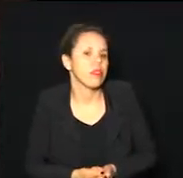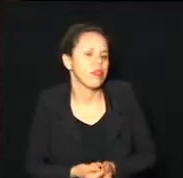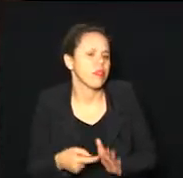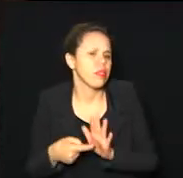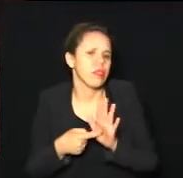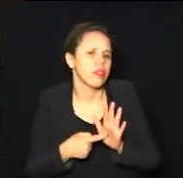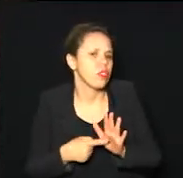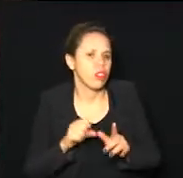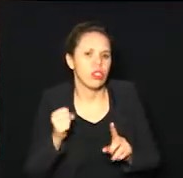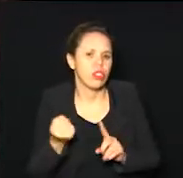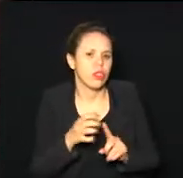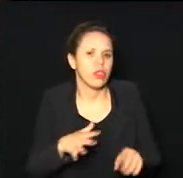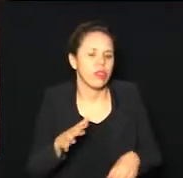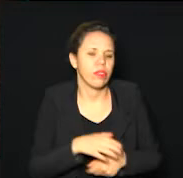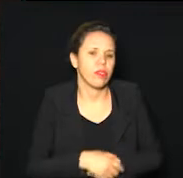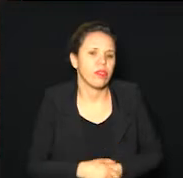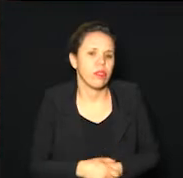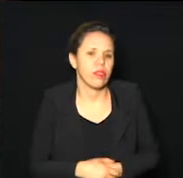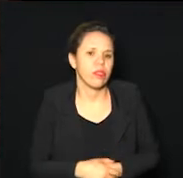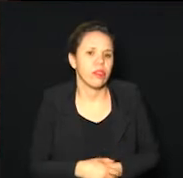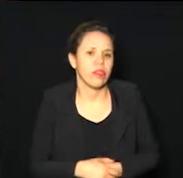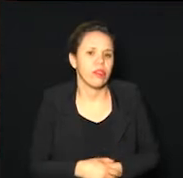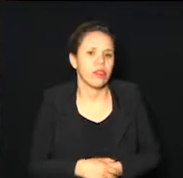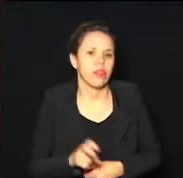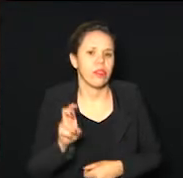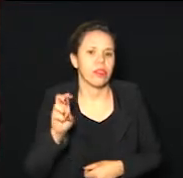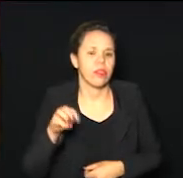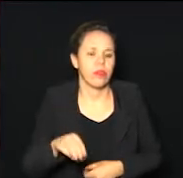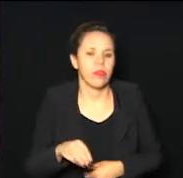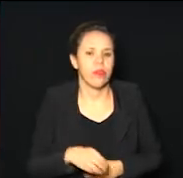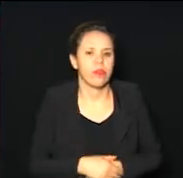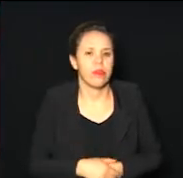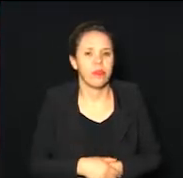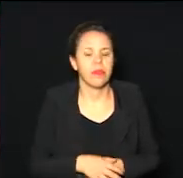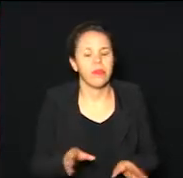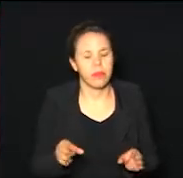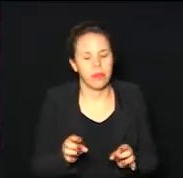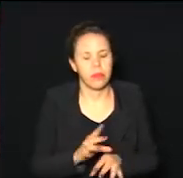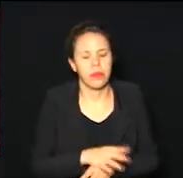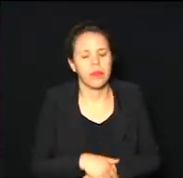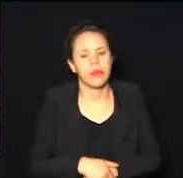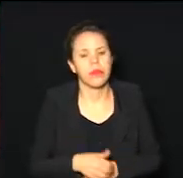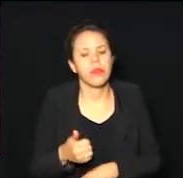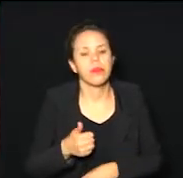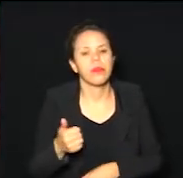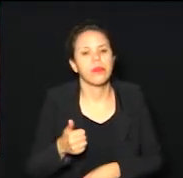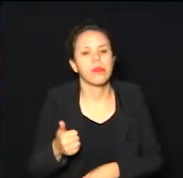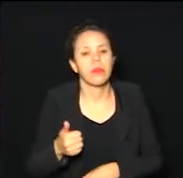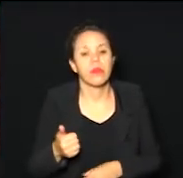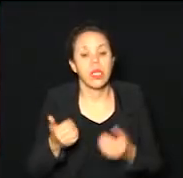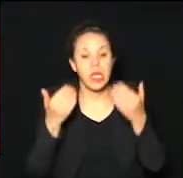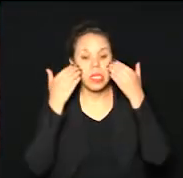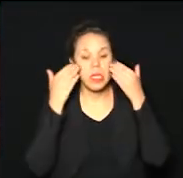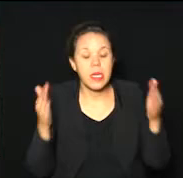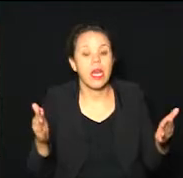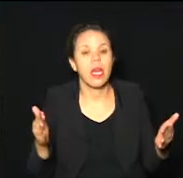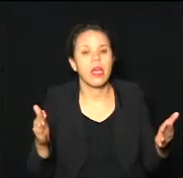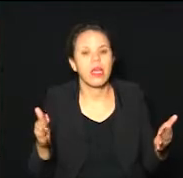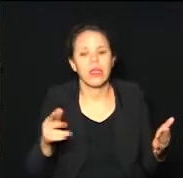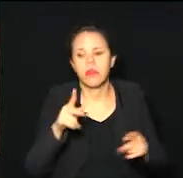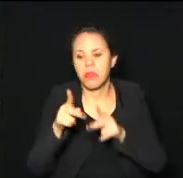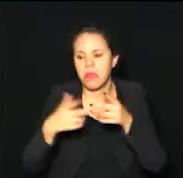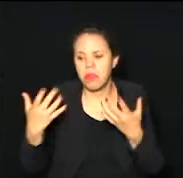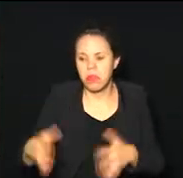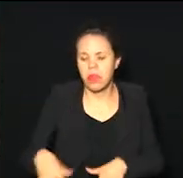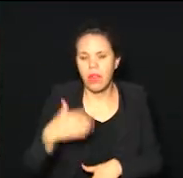demonstrou na sociedade, né? Primeiro, estou terminando. Primeiro, quando ela escancarou, para quem não queria